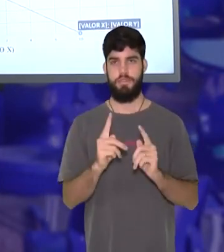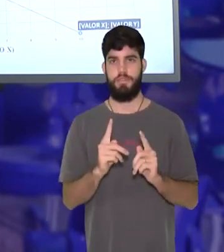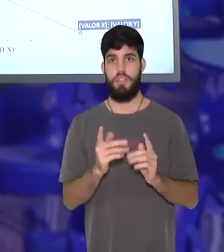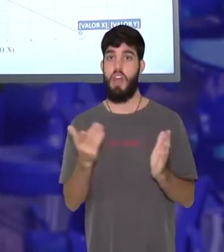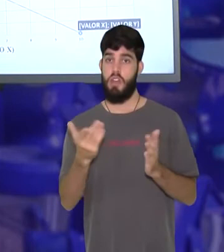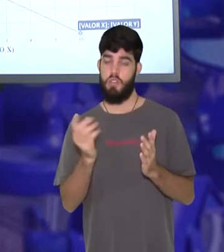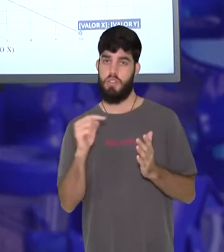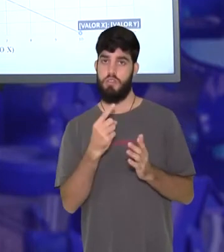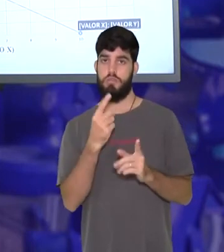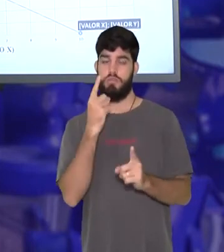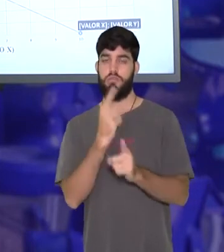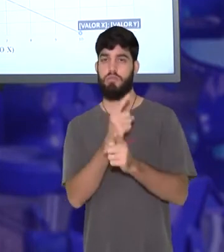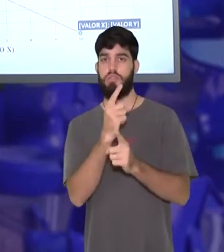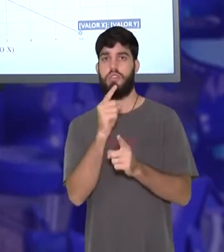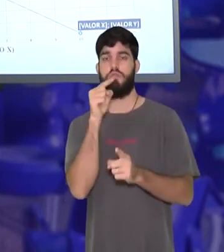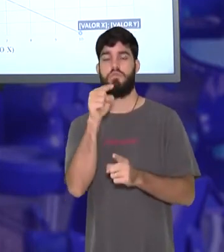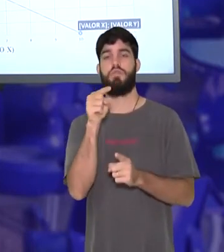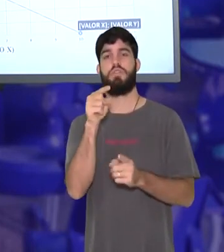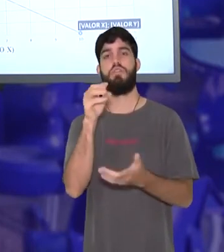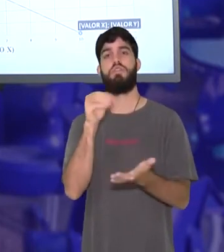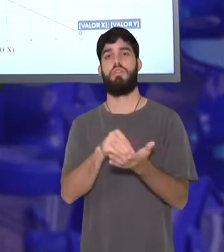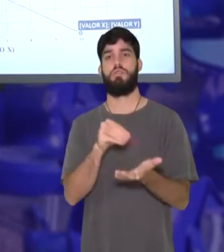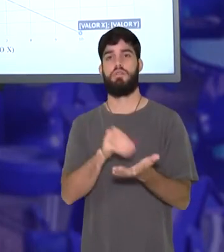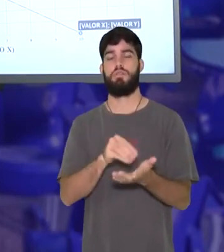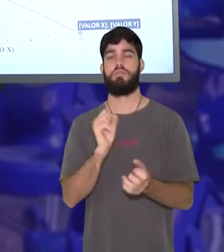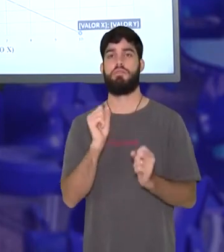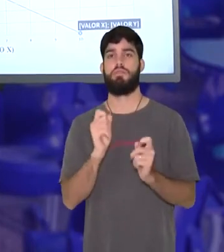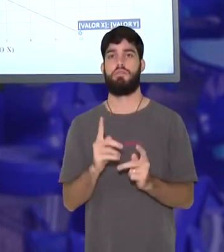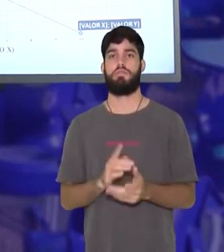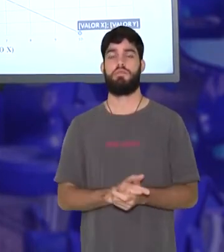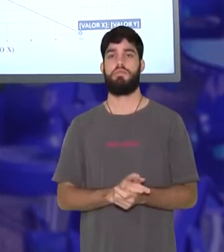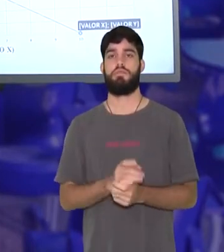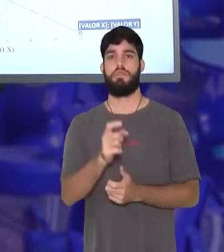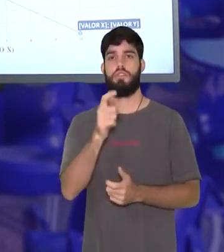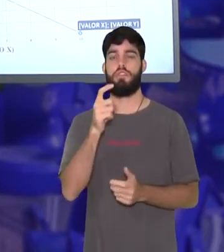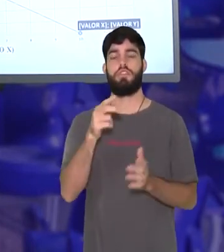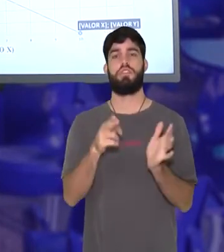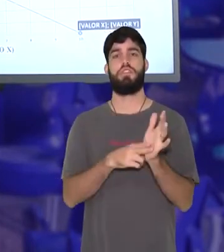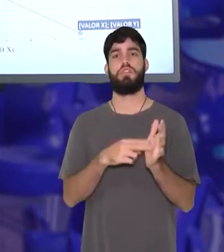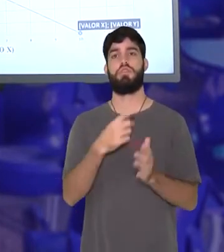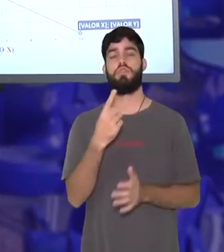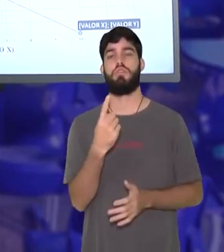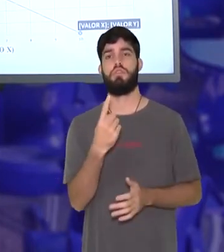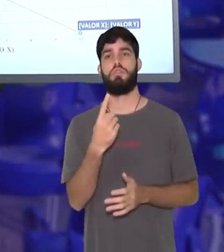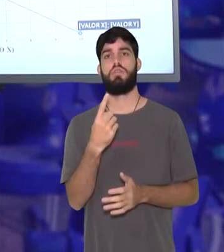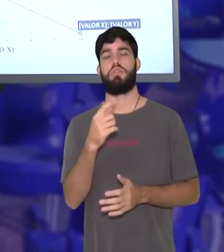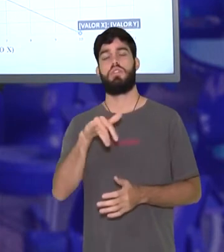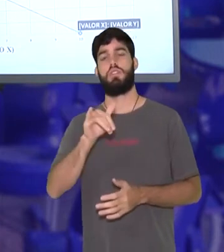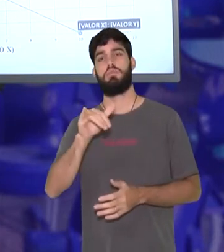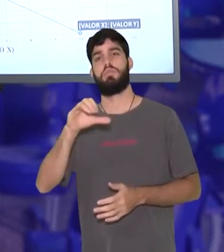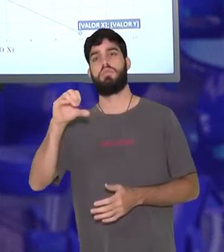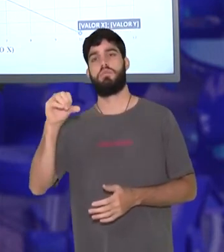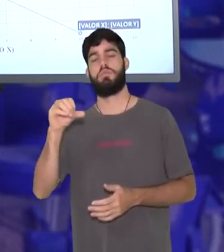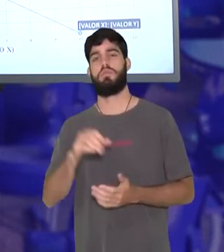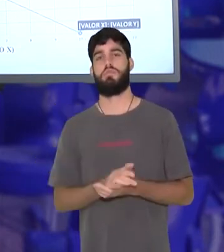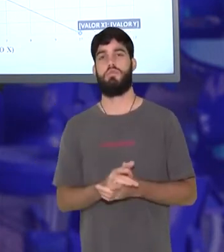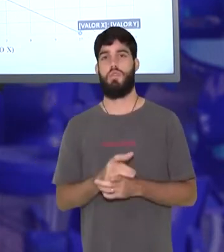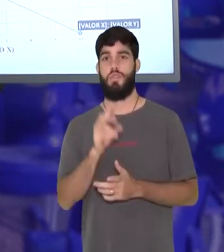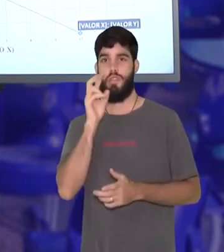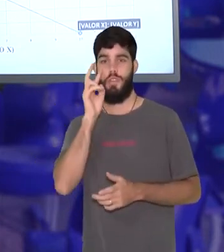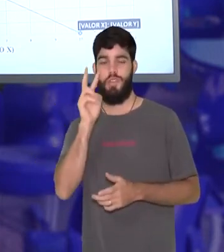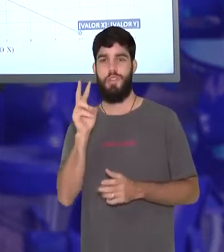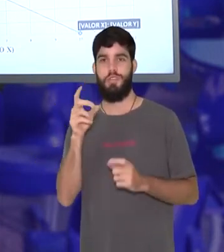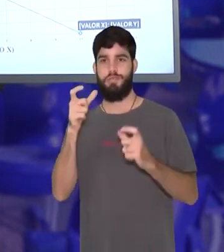localizar os pontos que faltam segundo. Aqui x igual a um Y = 9 Olha onde ele se localiza